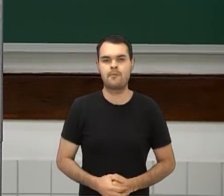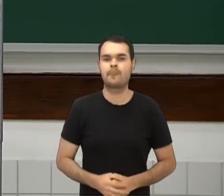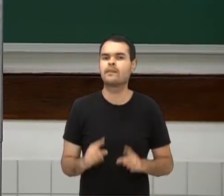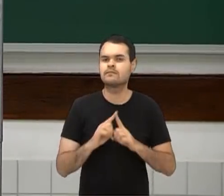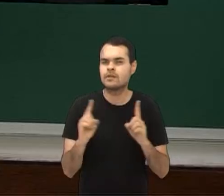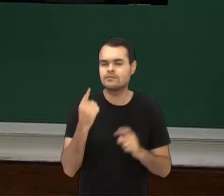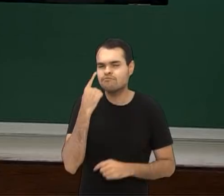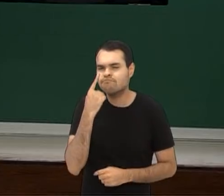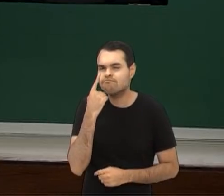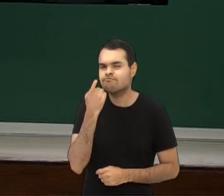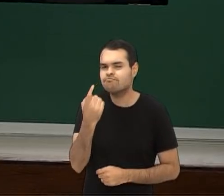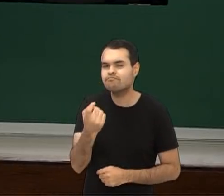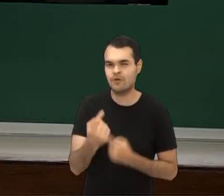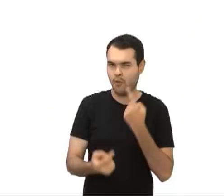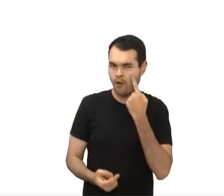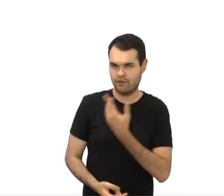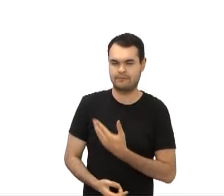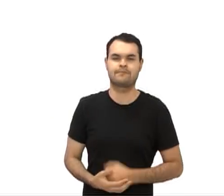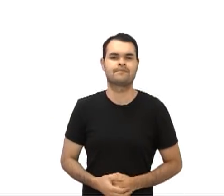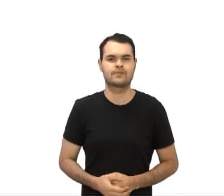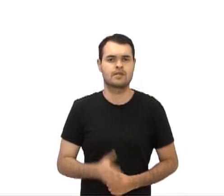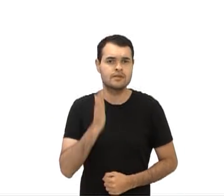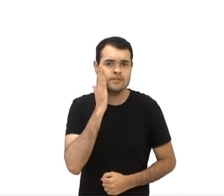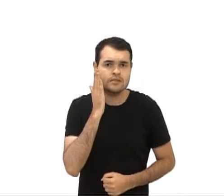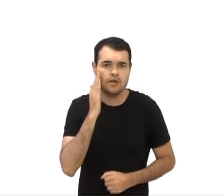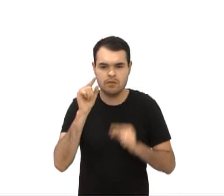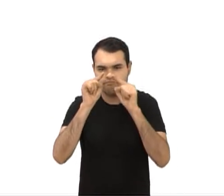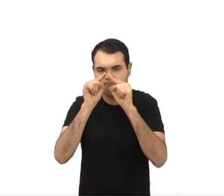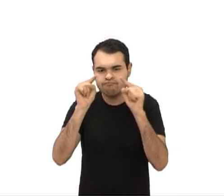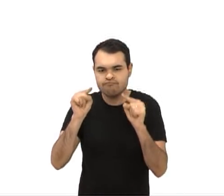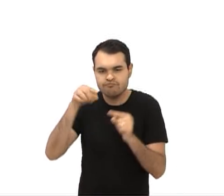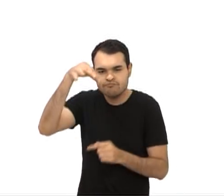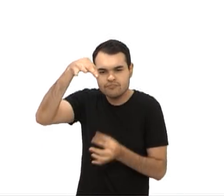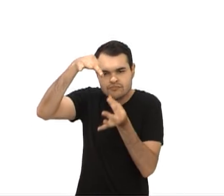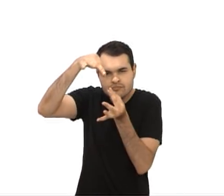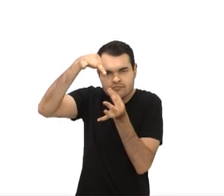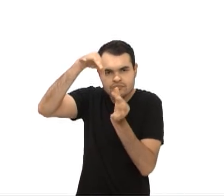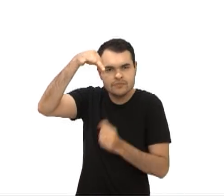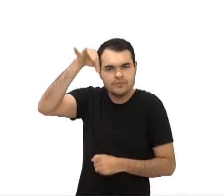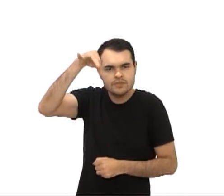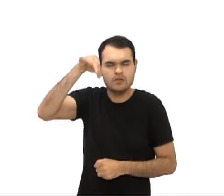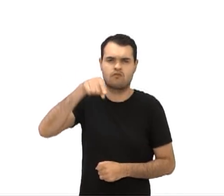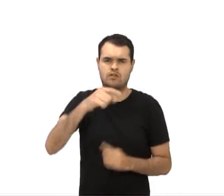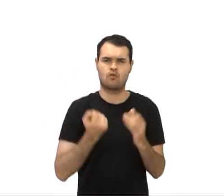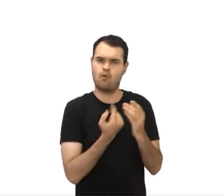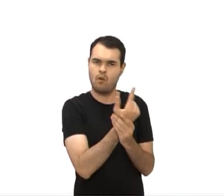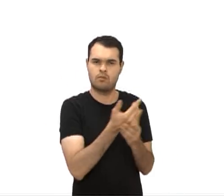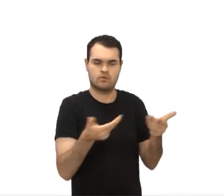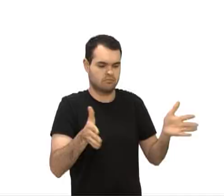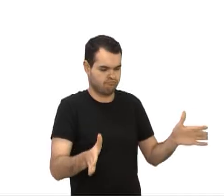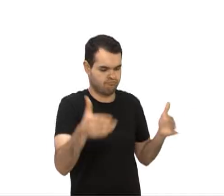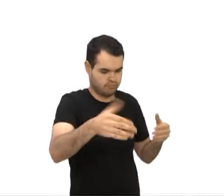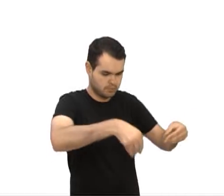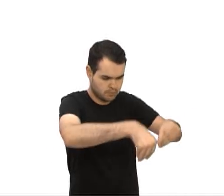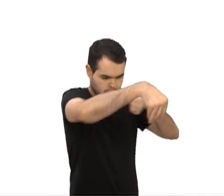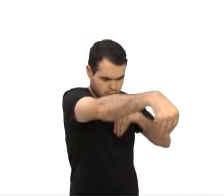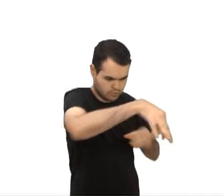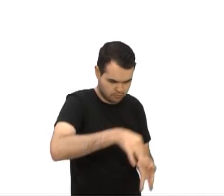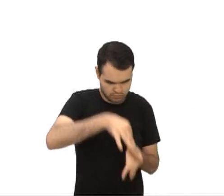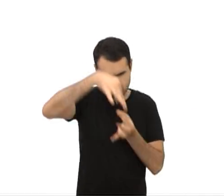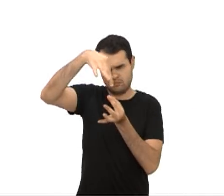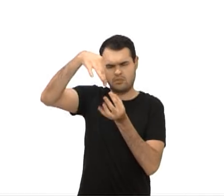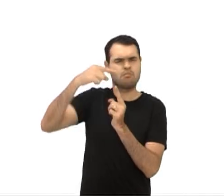pessoal, olha que interessante. Sabe esses saquinhos branquinhos que vêm dentro de produtos que a gente compra no nosso dia a dia?